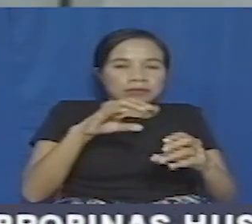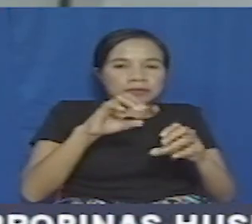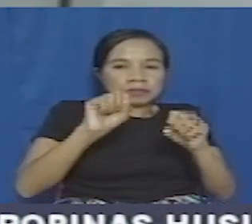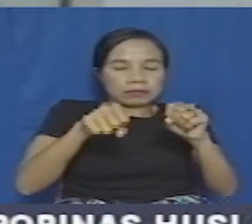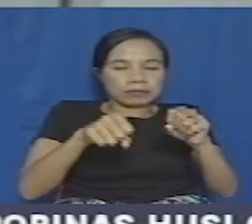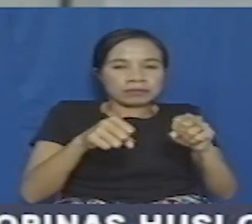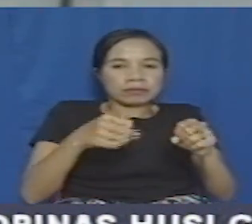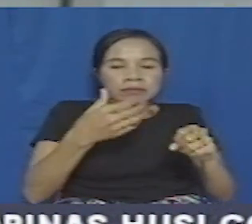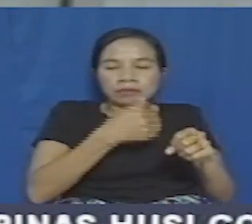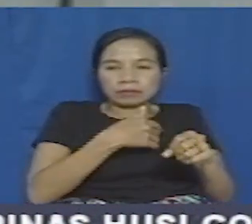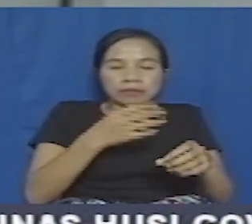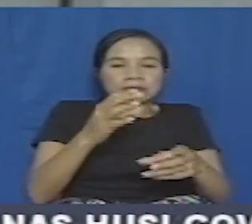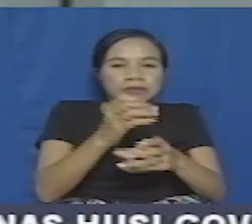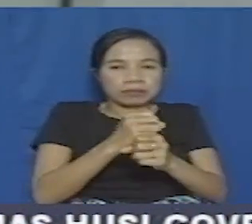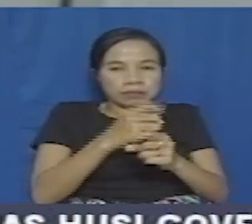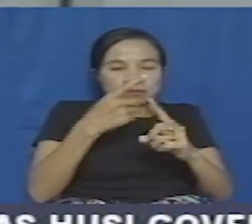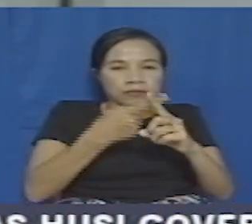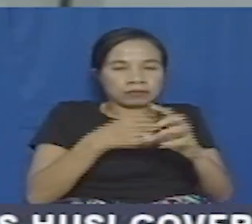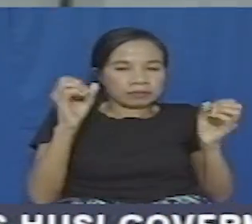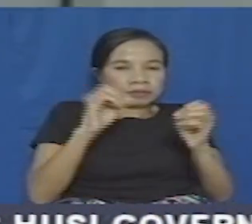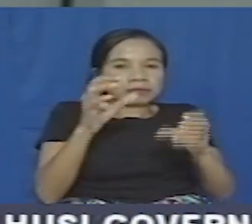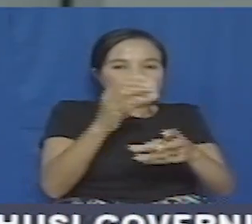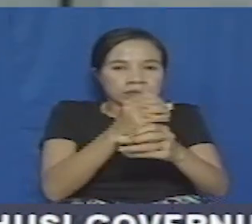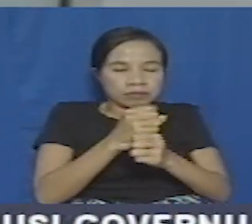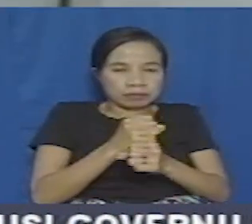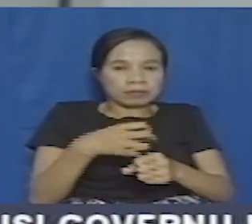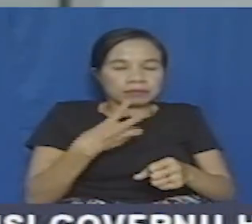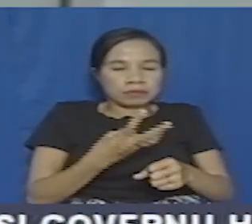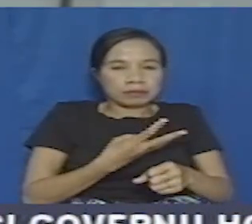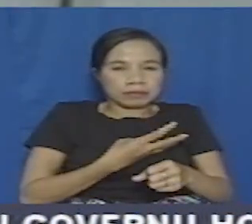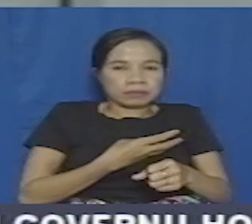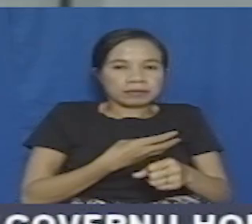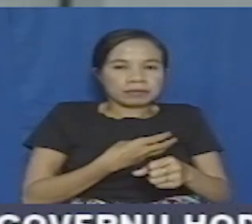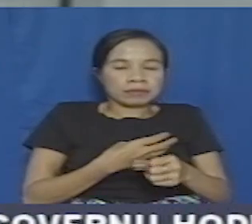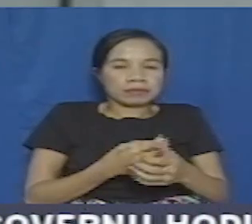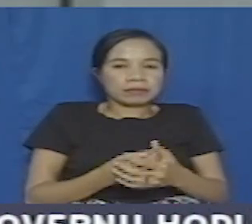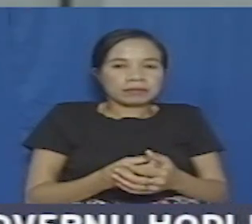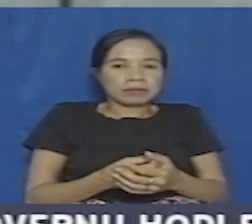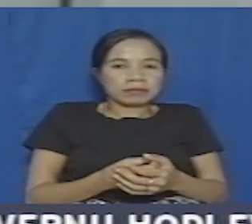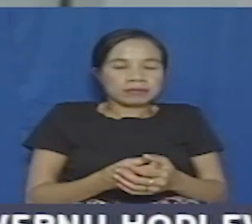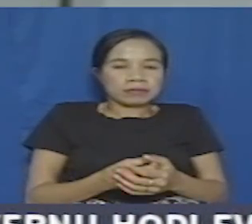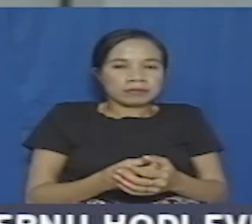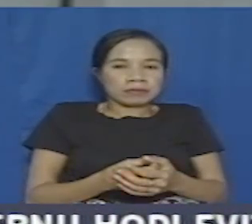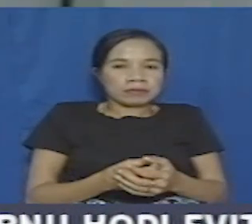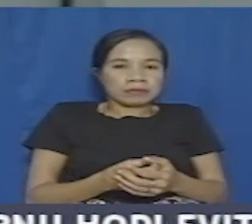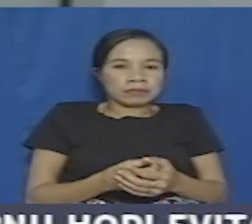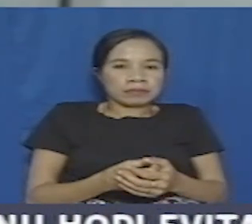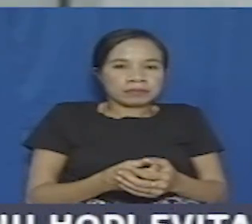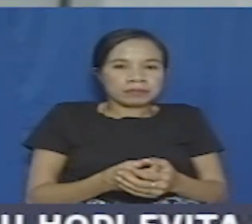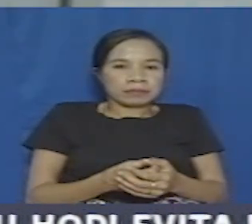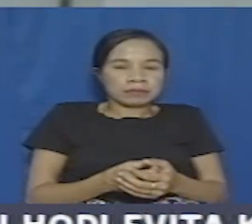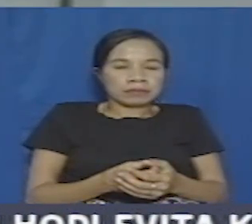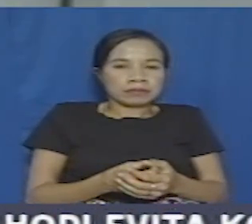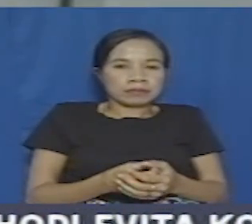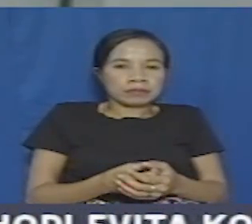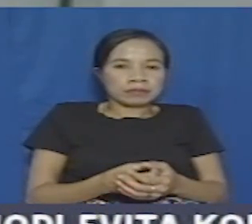foti se fulang ida laran serlang foti a mi hatama ona ba kofres ba sar patrimonio